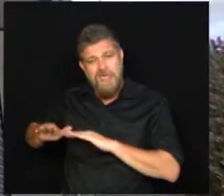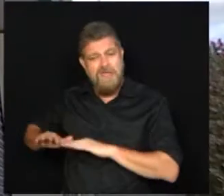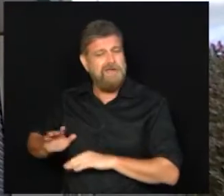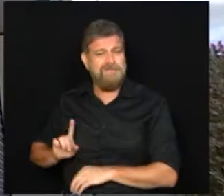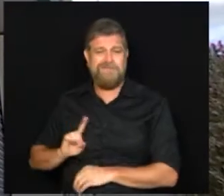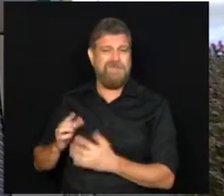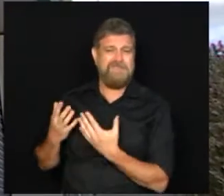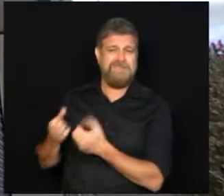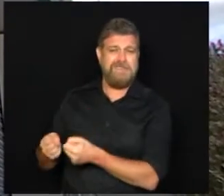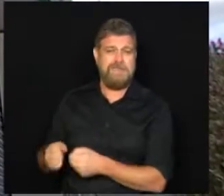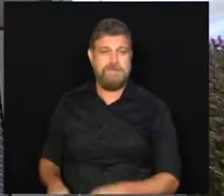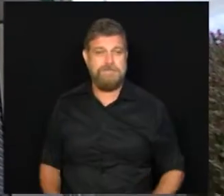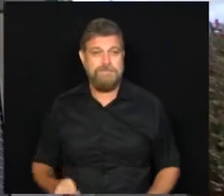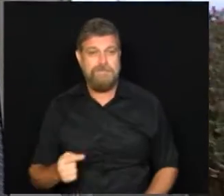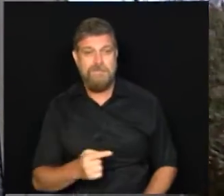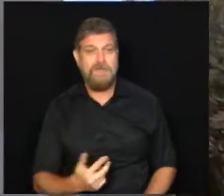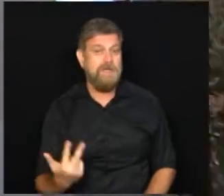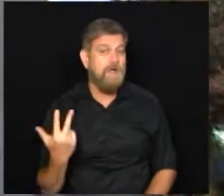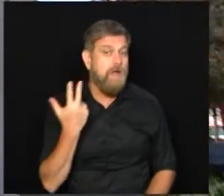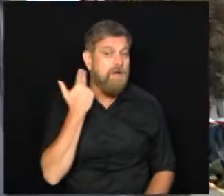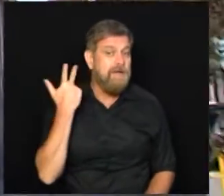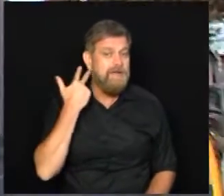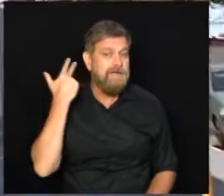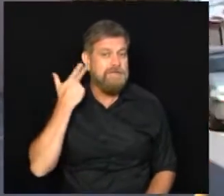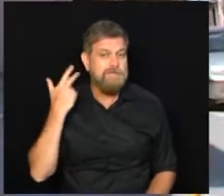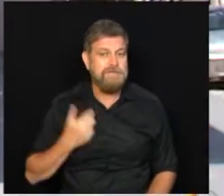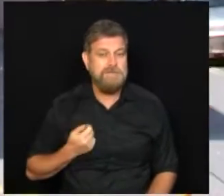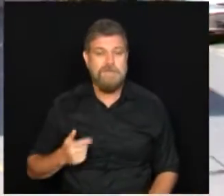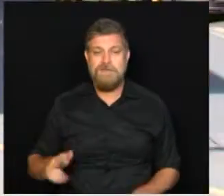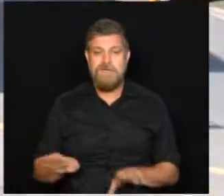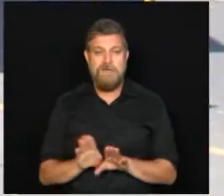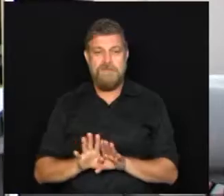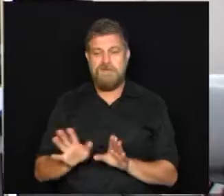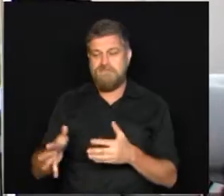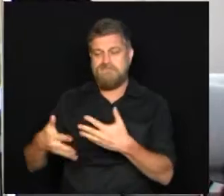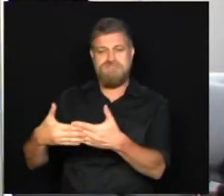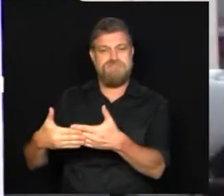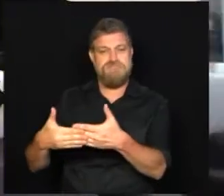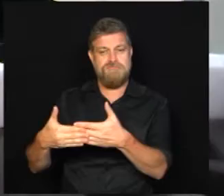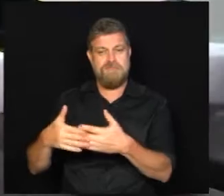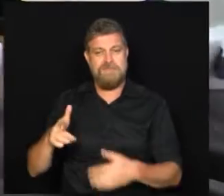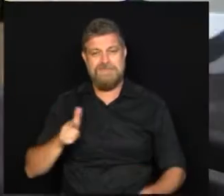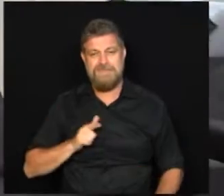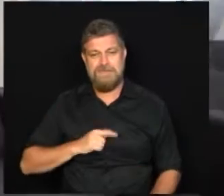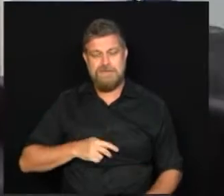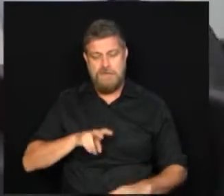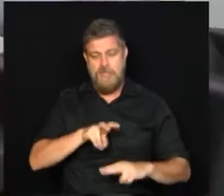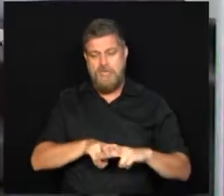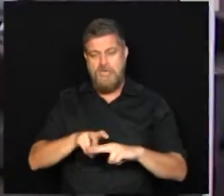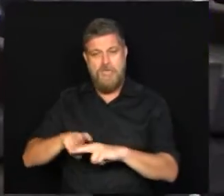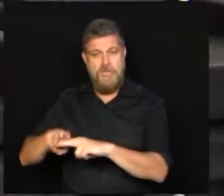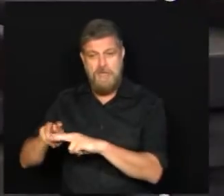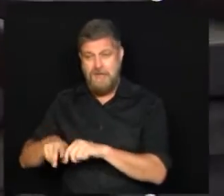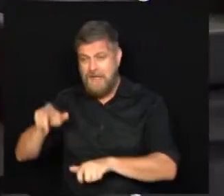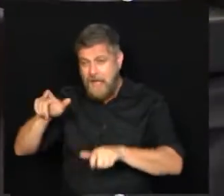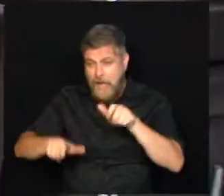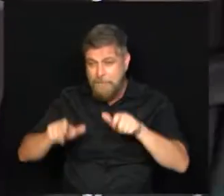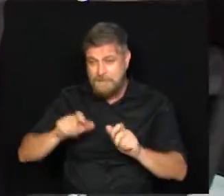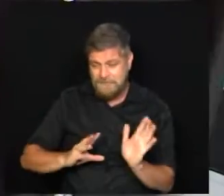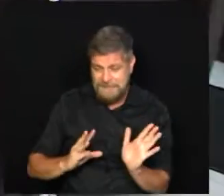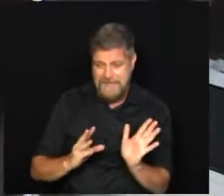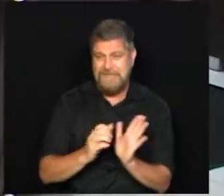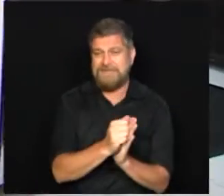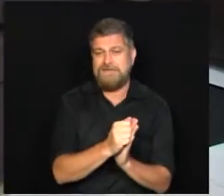no primeiro momento neste salão de beleza os secadores também estão desligados centenas de clientes que estavam